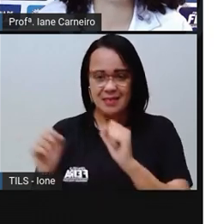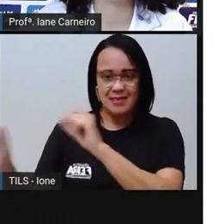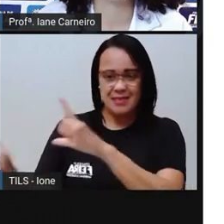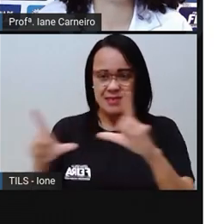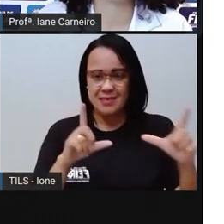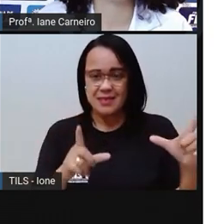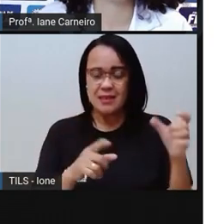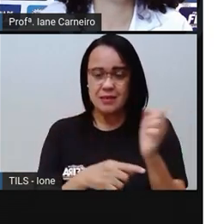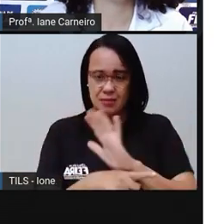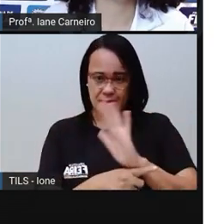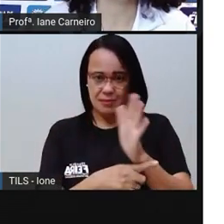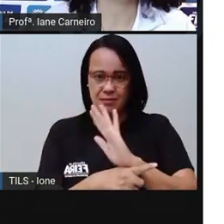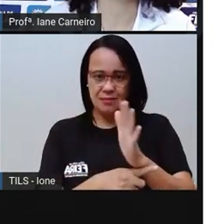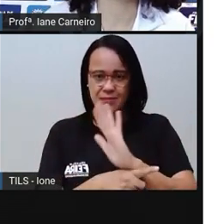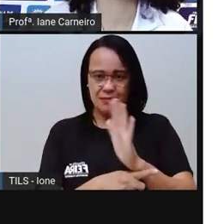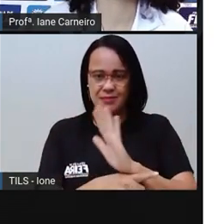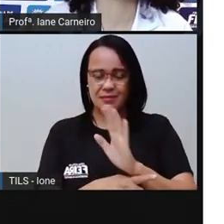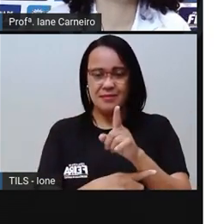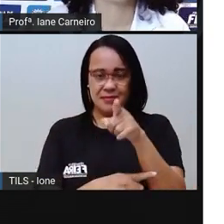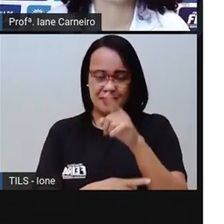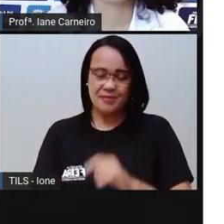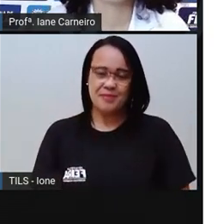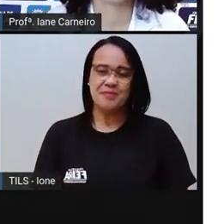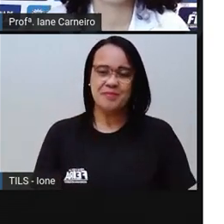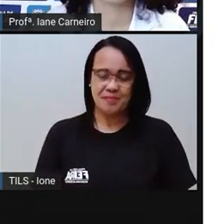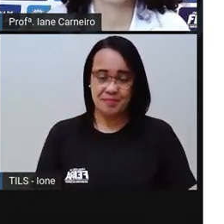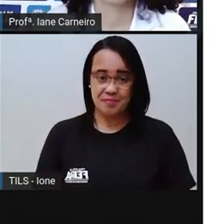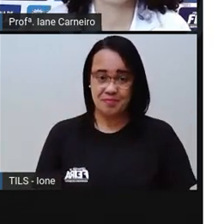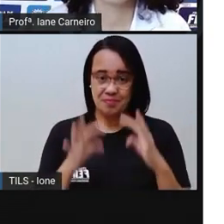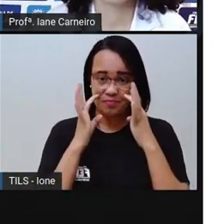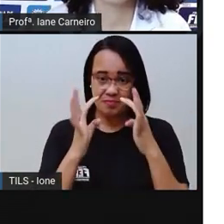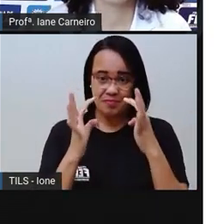vocês verem. Tá?